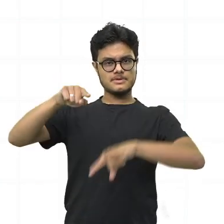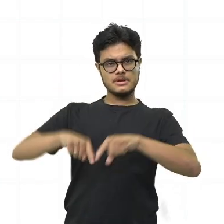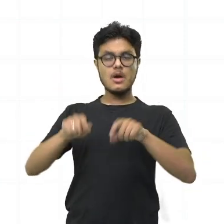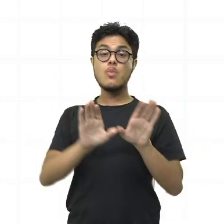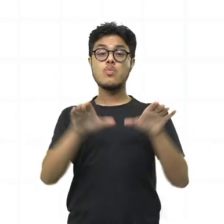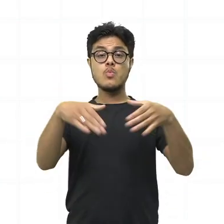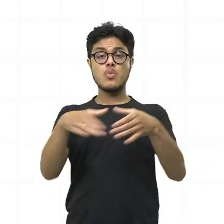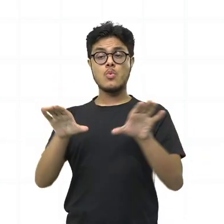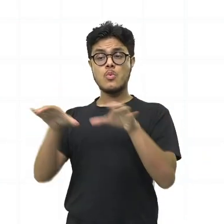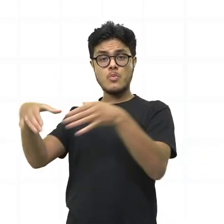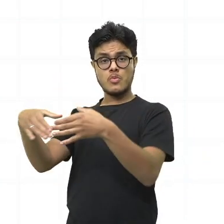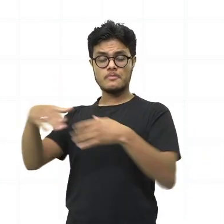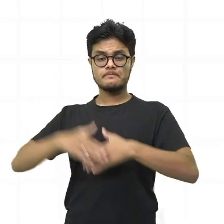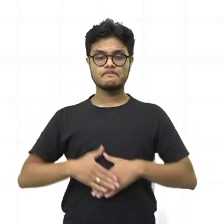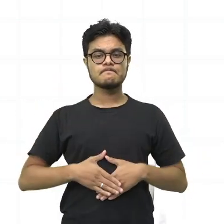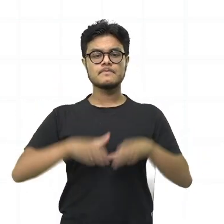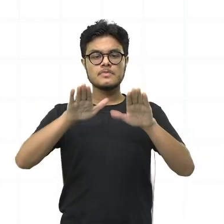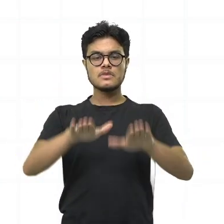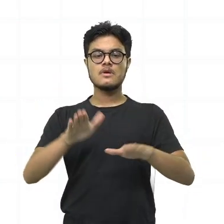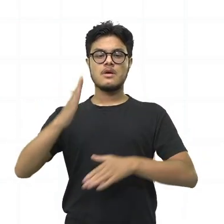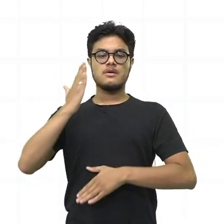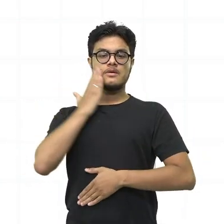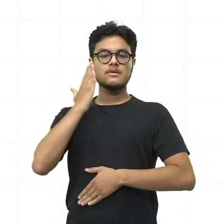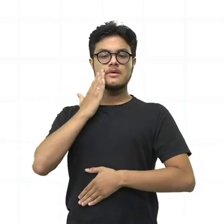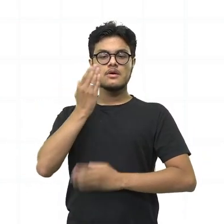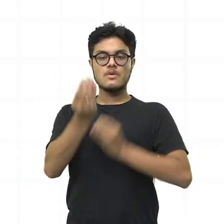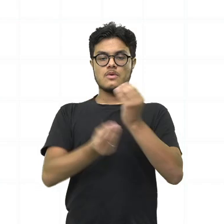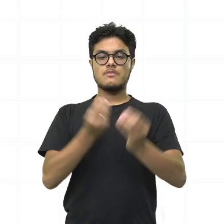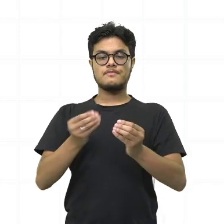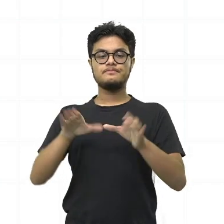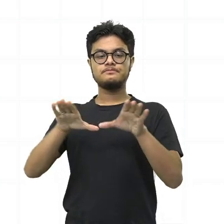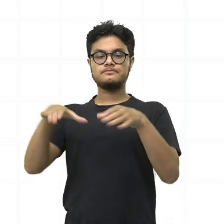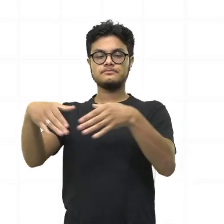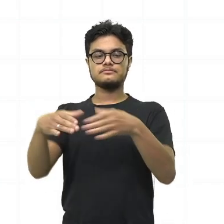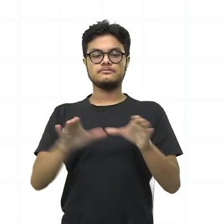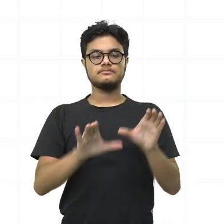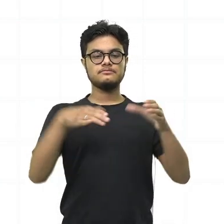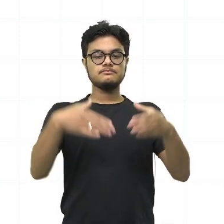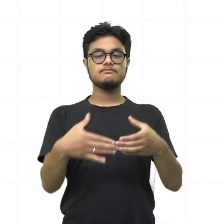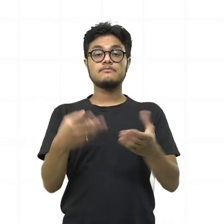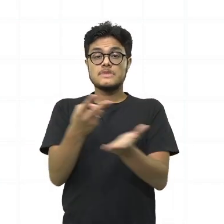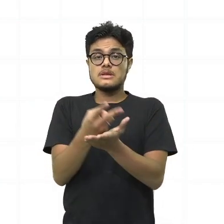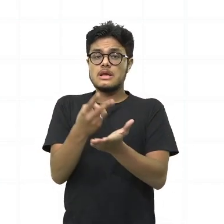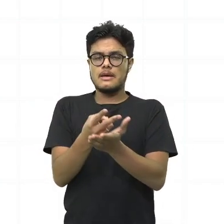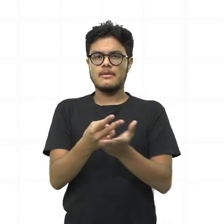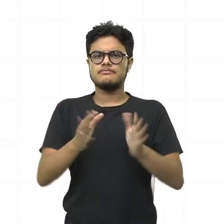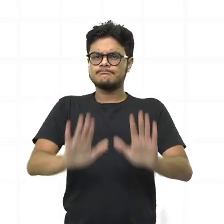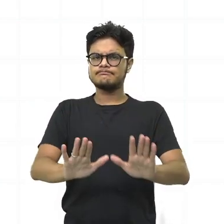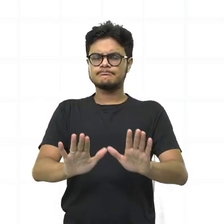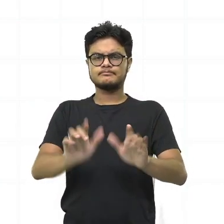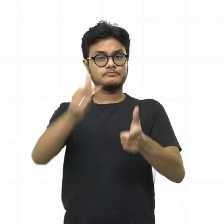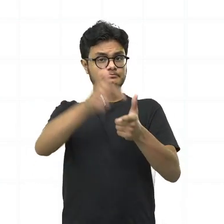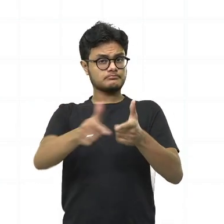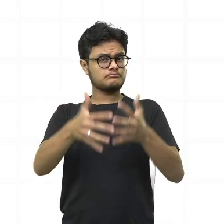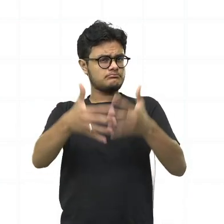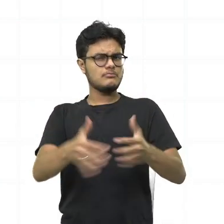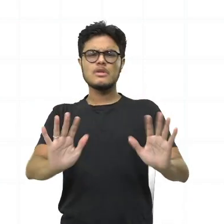tá? Identificando-os em relação ao todo do grupo e